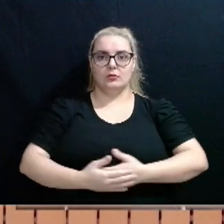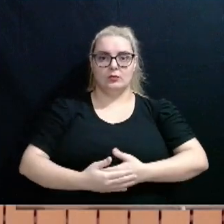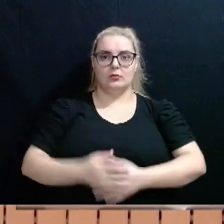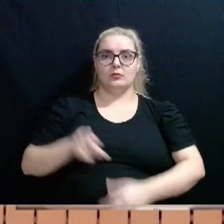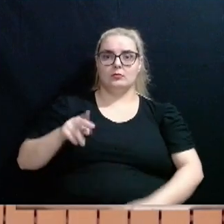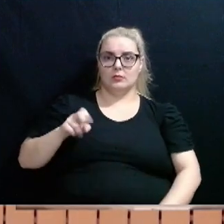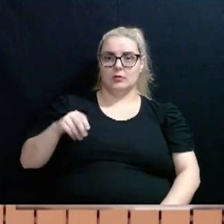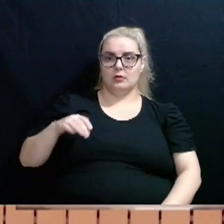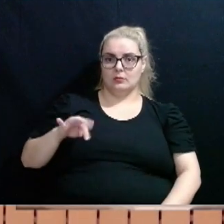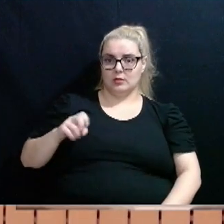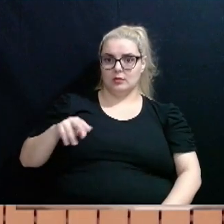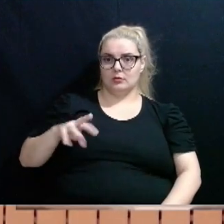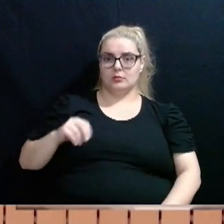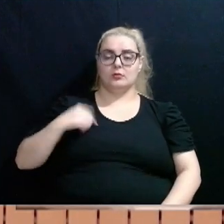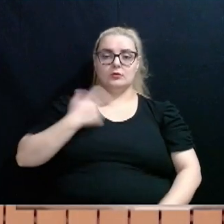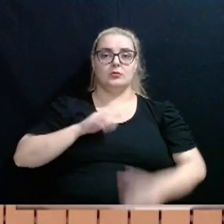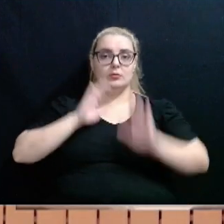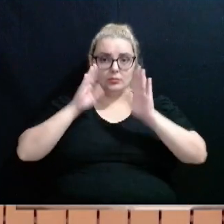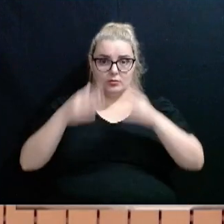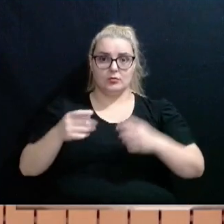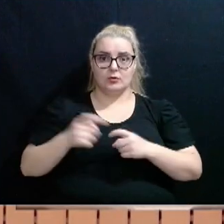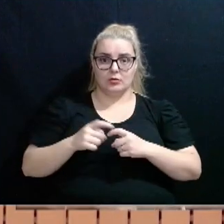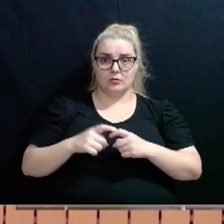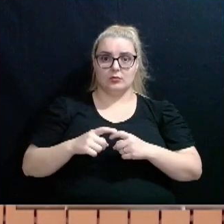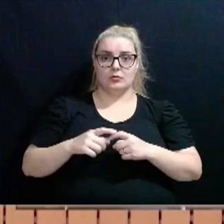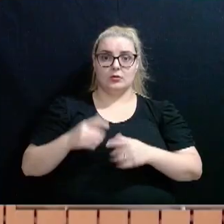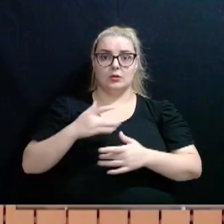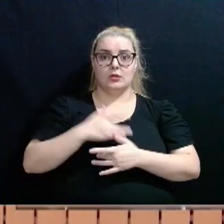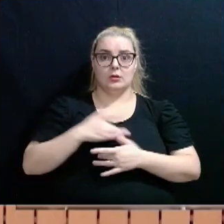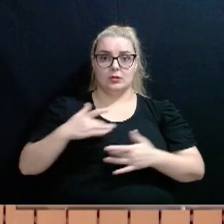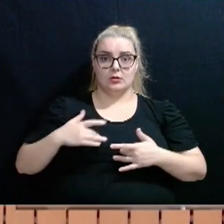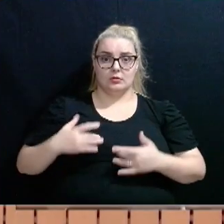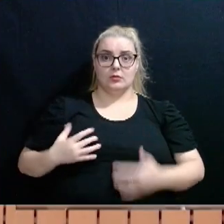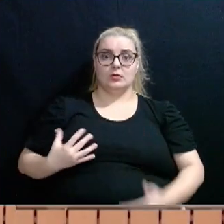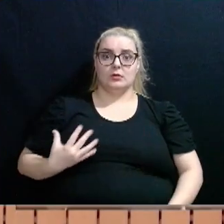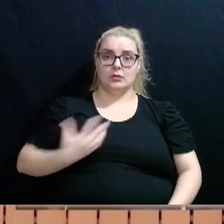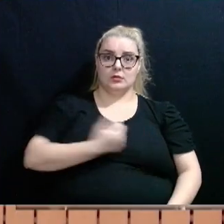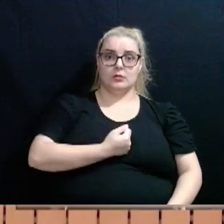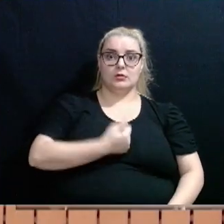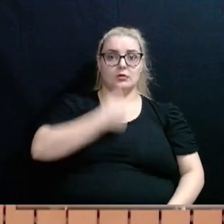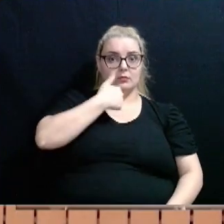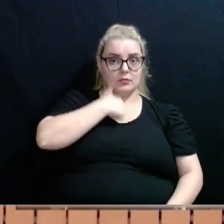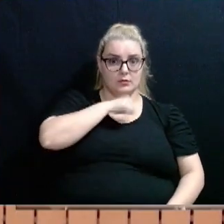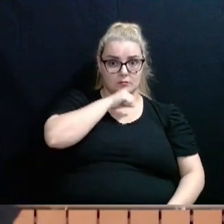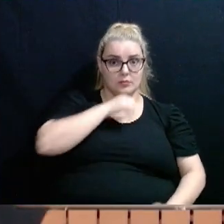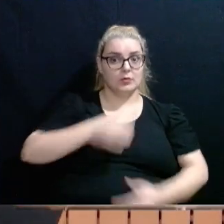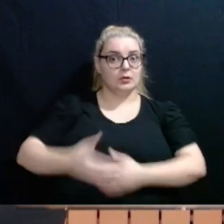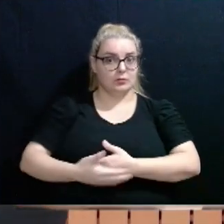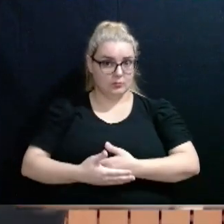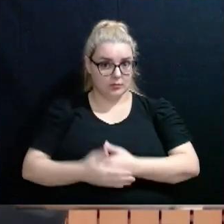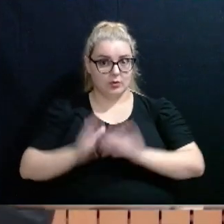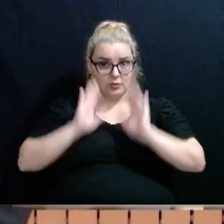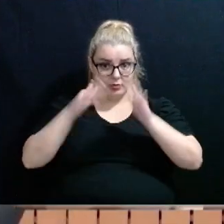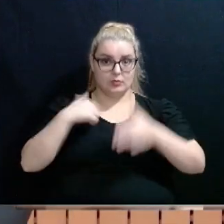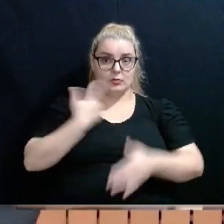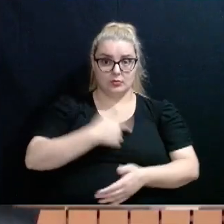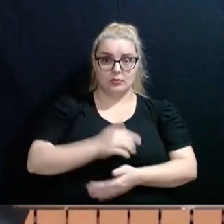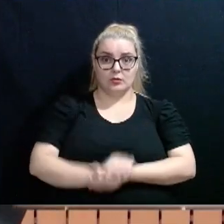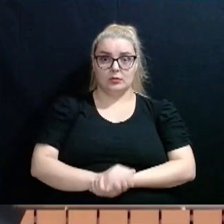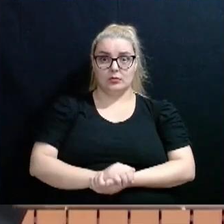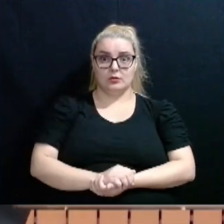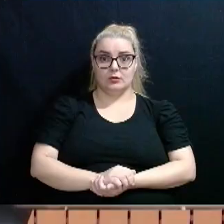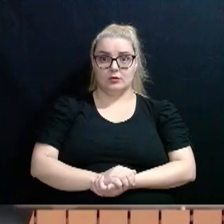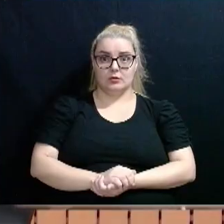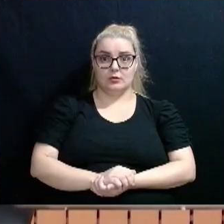Nosso foco da medicina deve ser salvar as 2 vidas, a mãe e o bebê. E